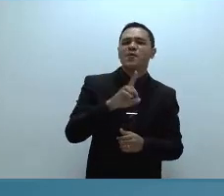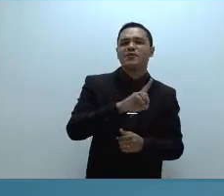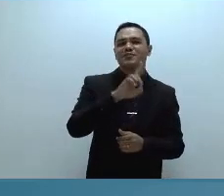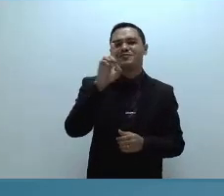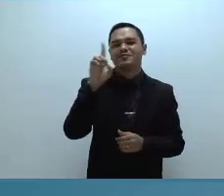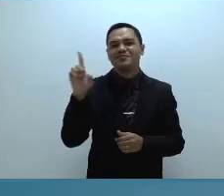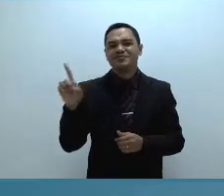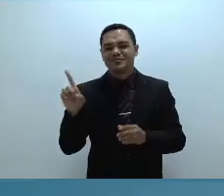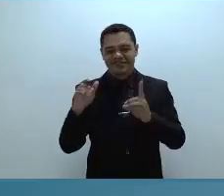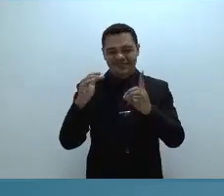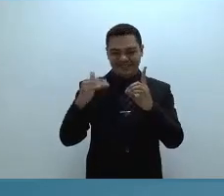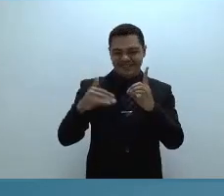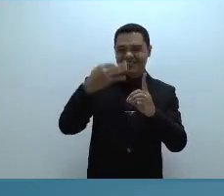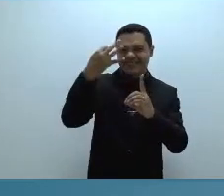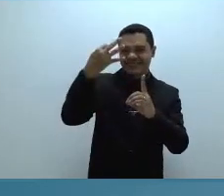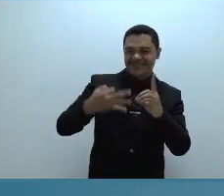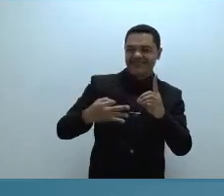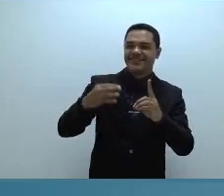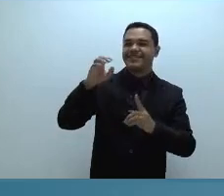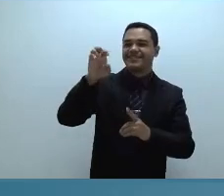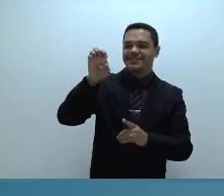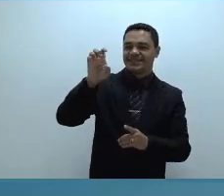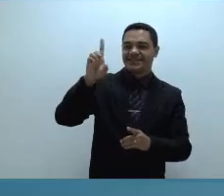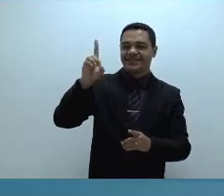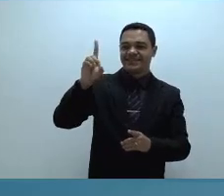Bom dia, desembargador Edifinge.